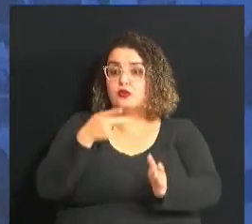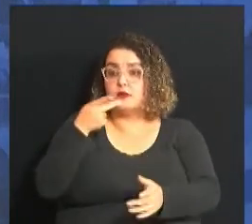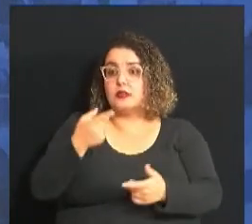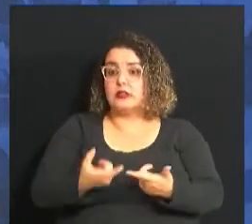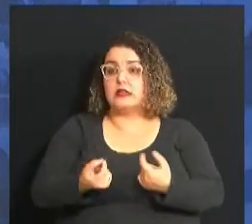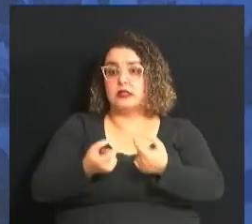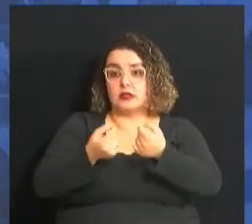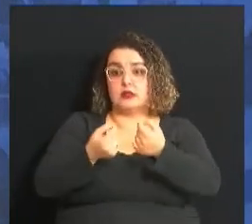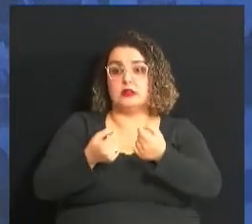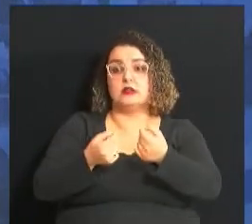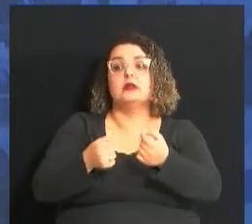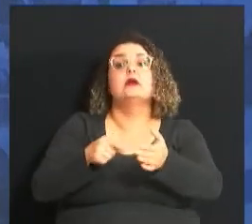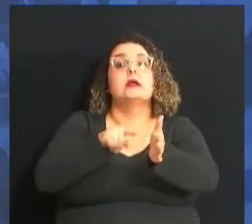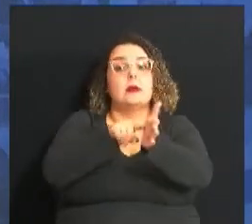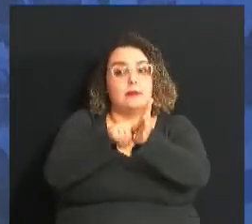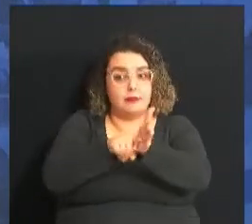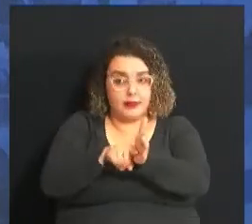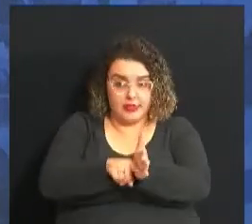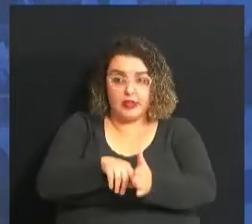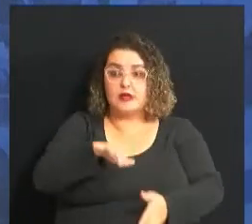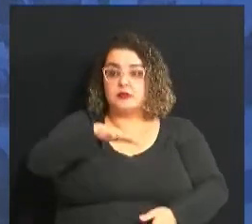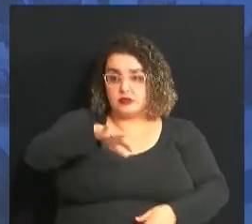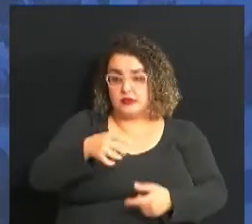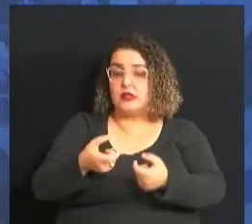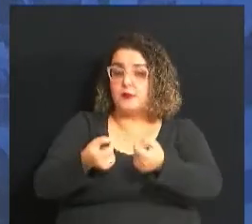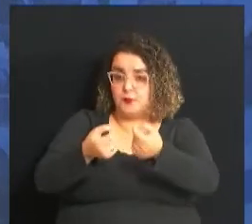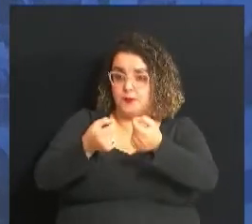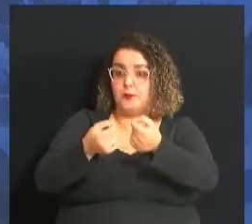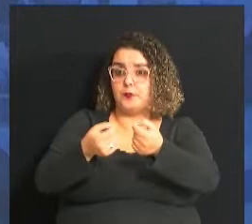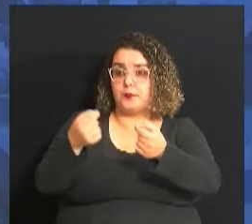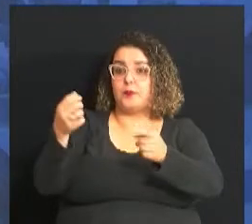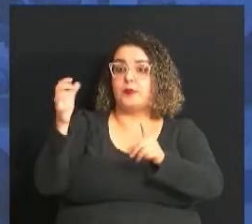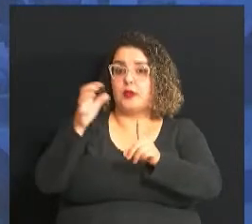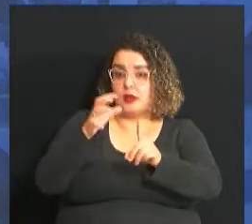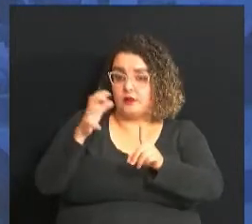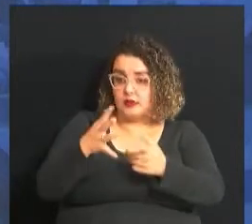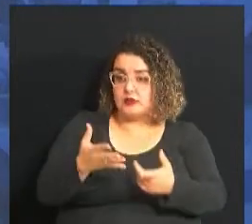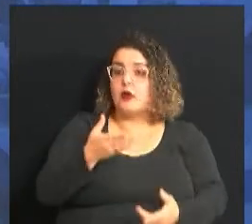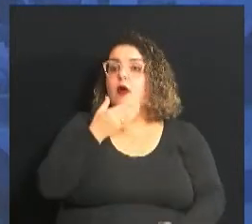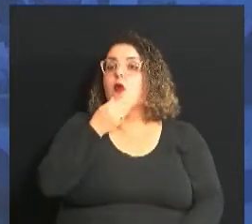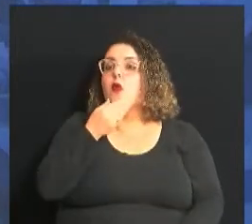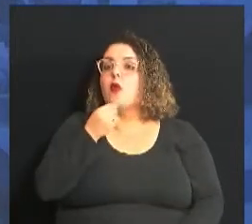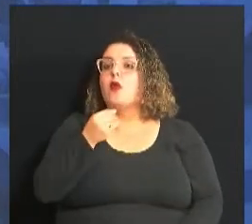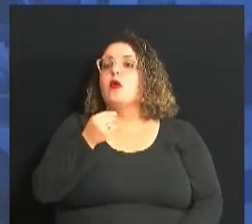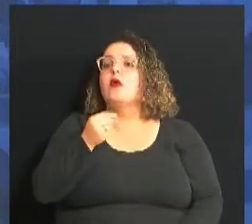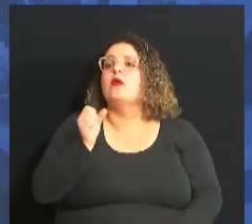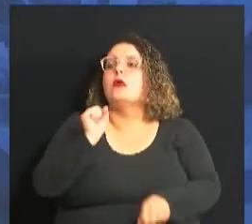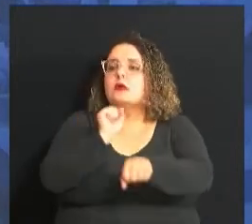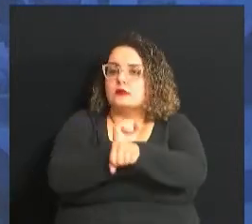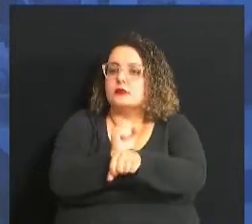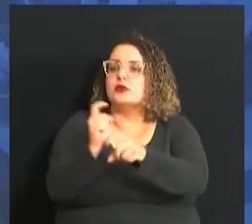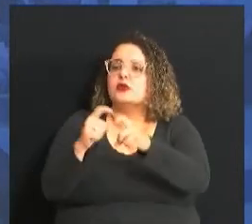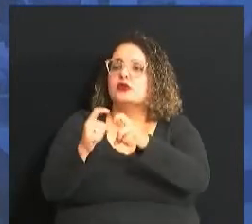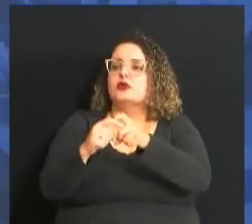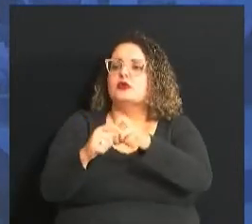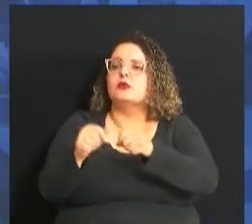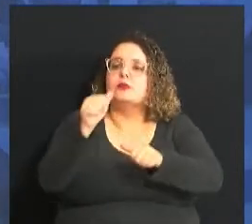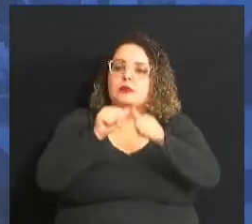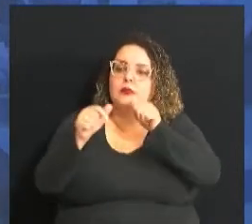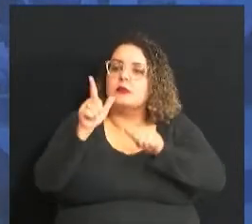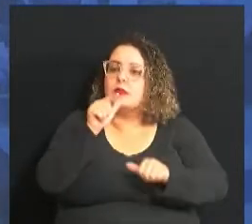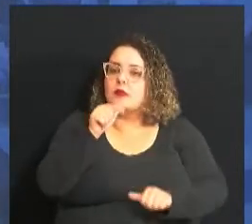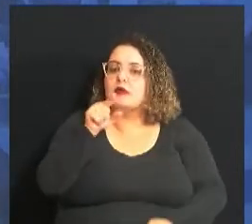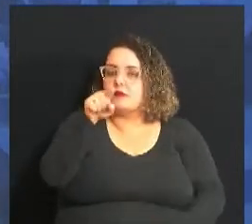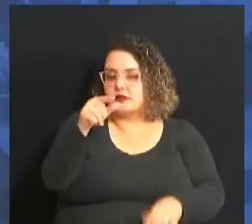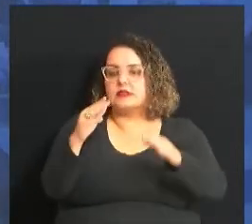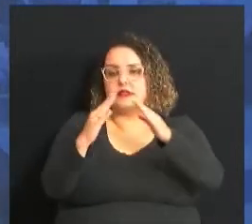muita pergunta também relacionada a câncer que afeta homem. Então, segura aí, doutor, só para a gente beber uma água, você de casa